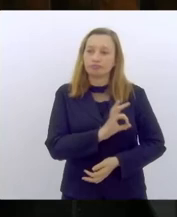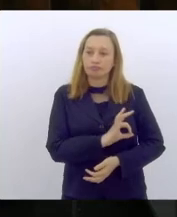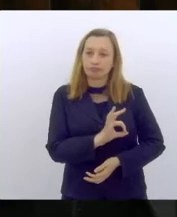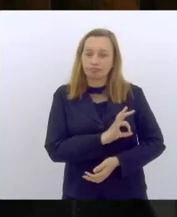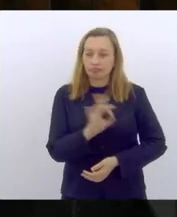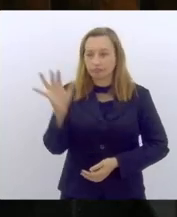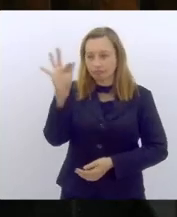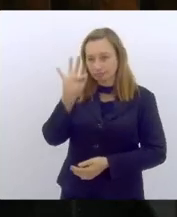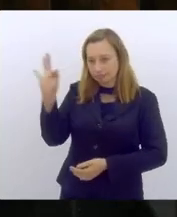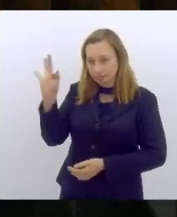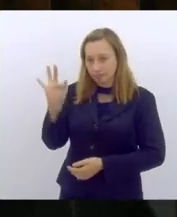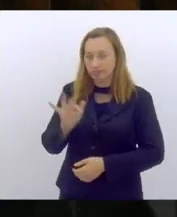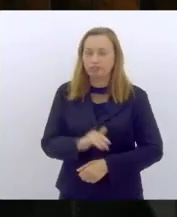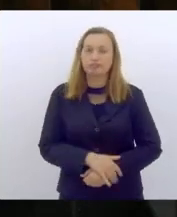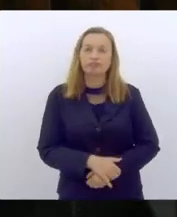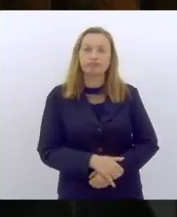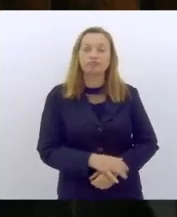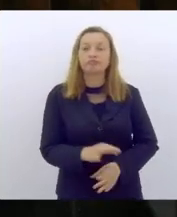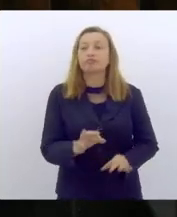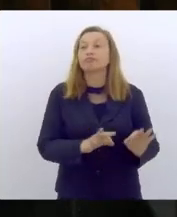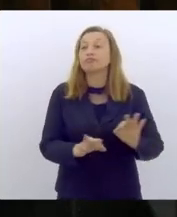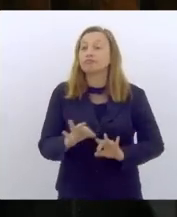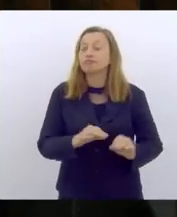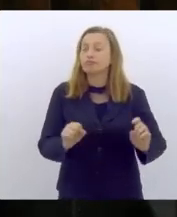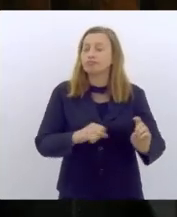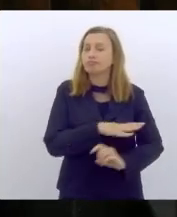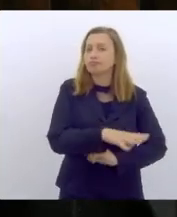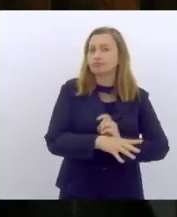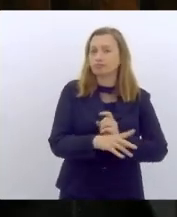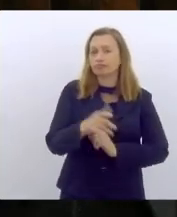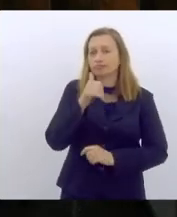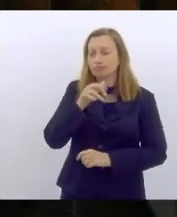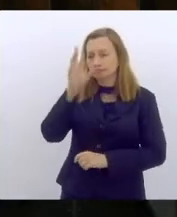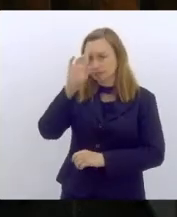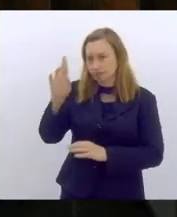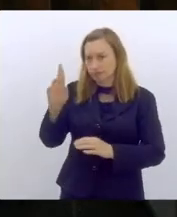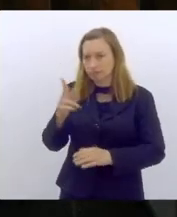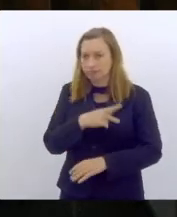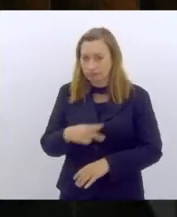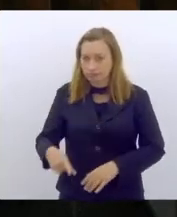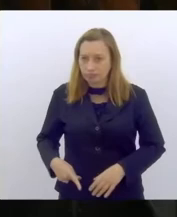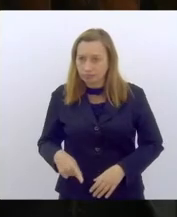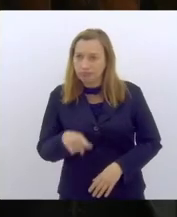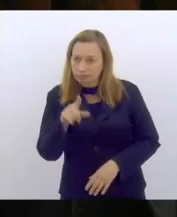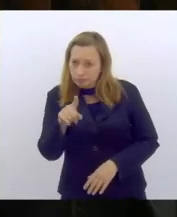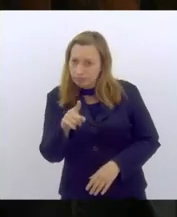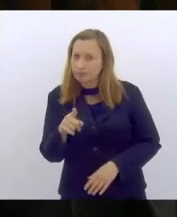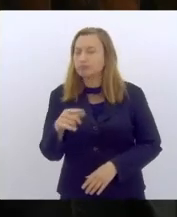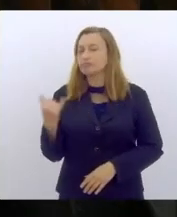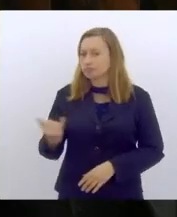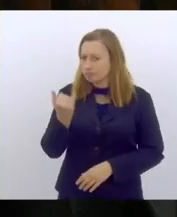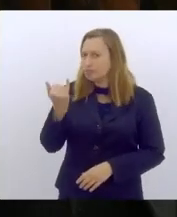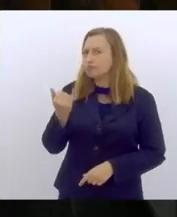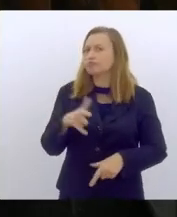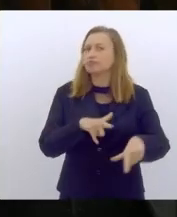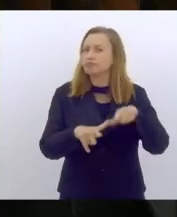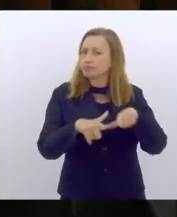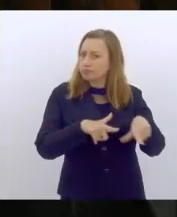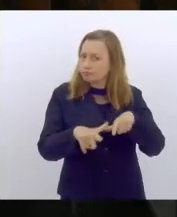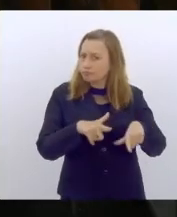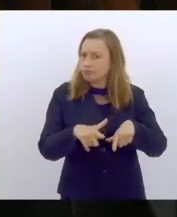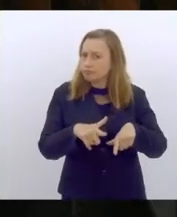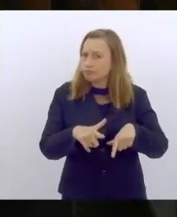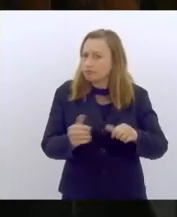federal organizações sociais senhora Presidente e a senhora foi importante nesse trabalho